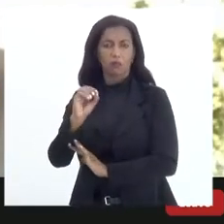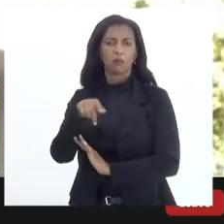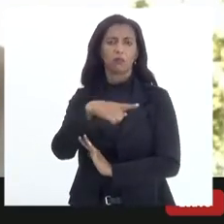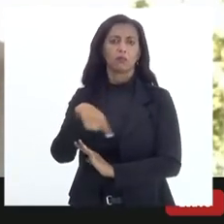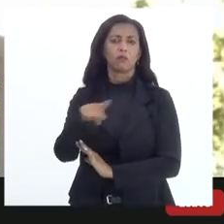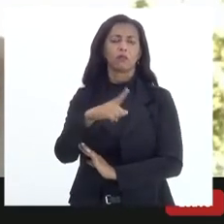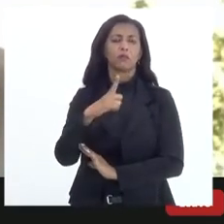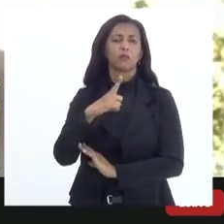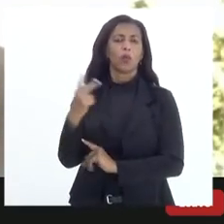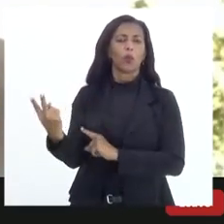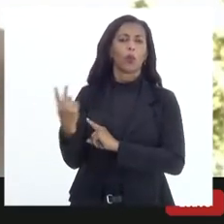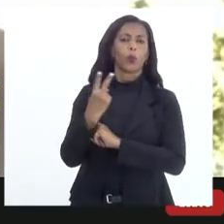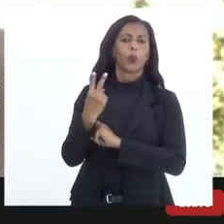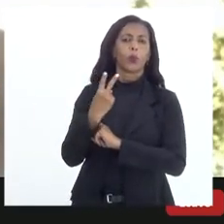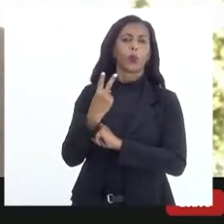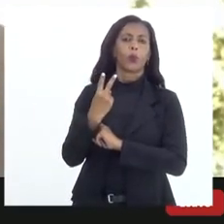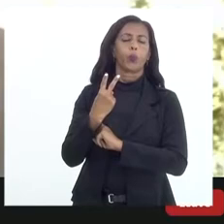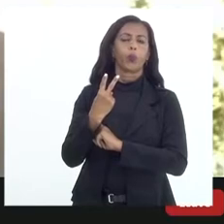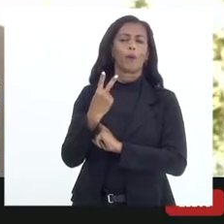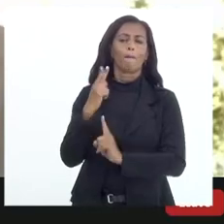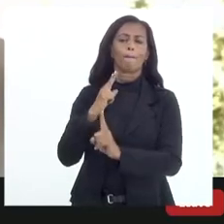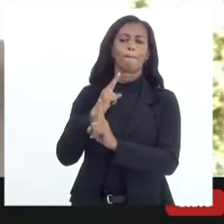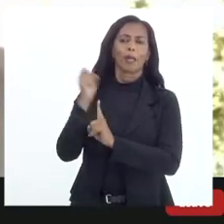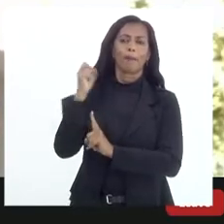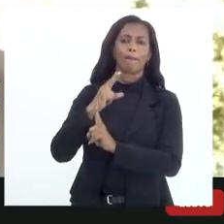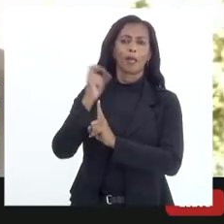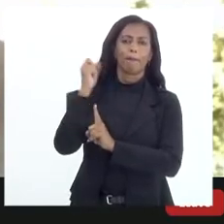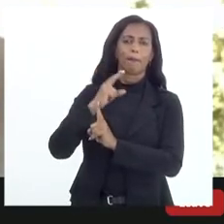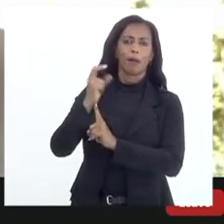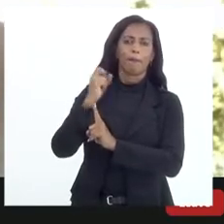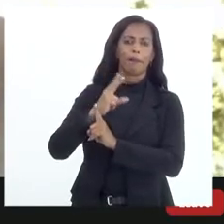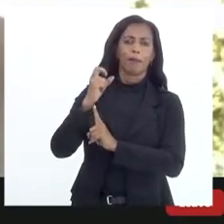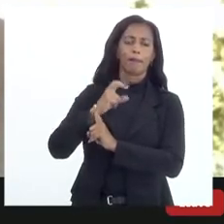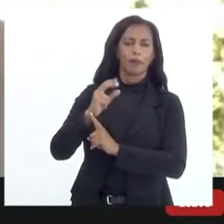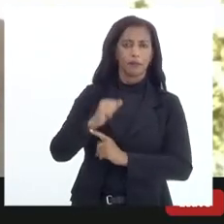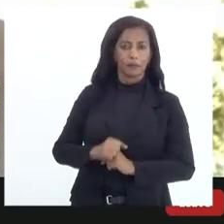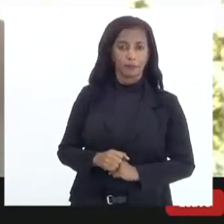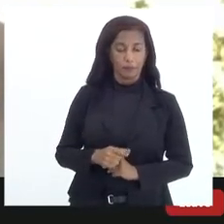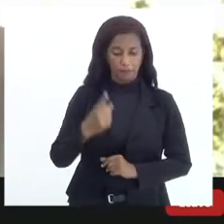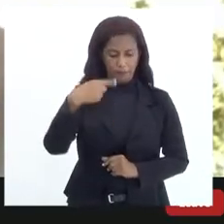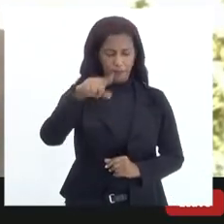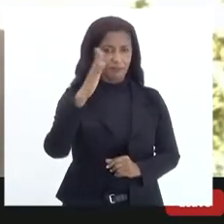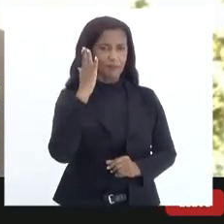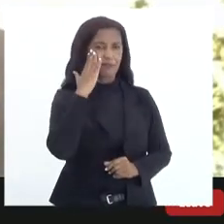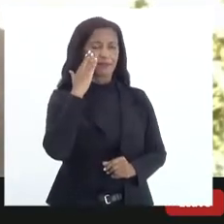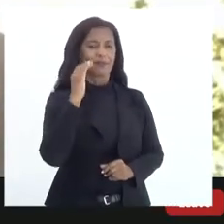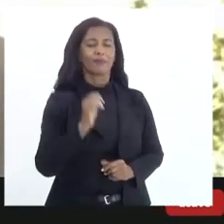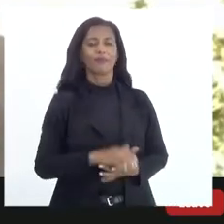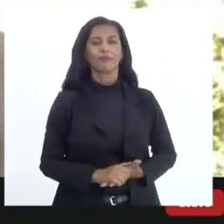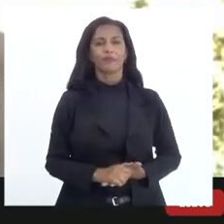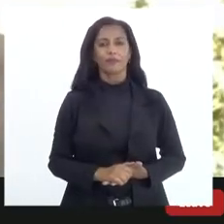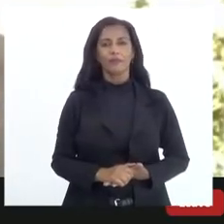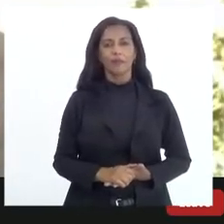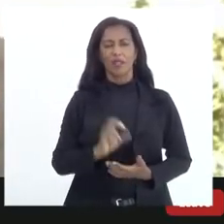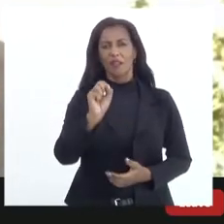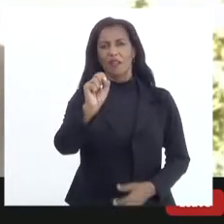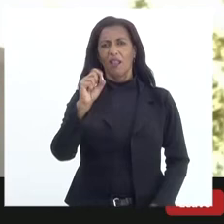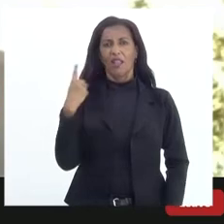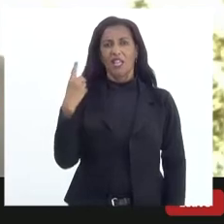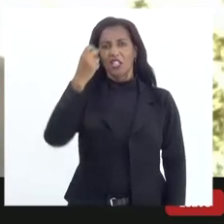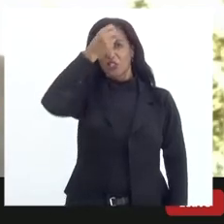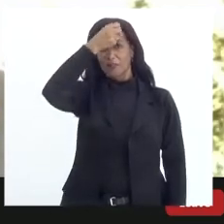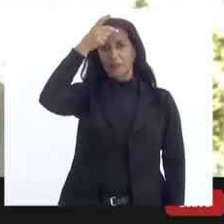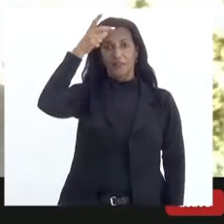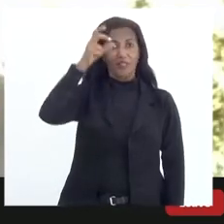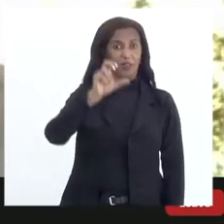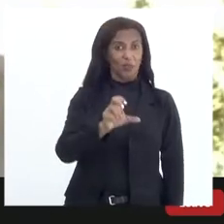tem nos proporcionado muitas vitórias na justiça. Para vocês terem noção, o Crivella nos processou umas 10 vezes